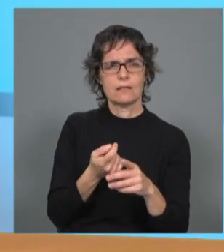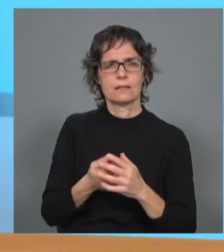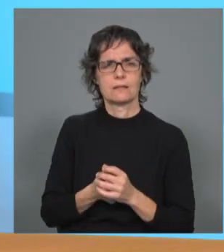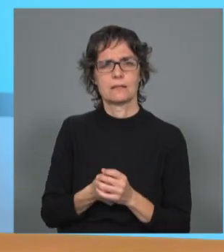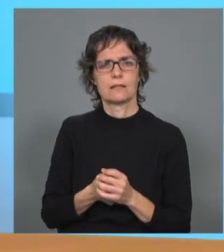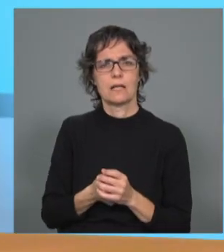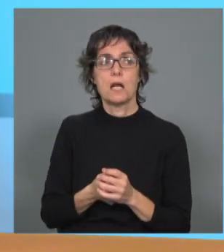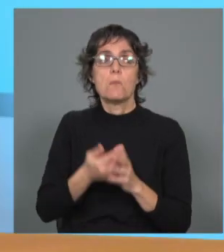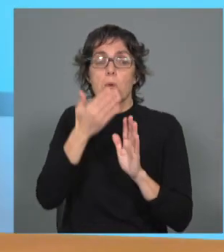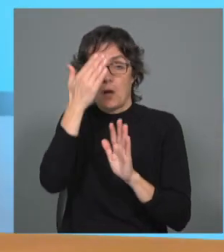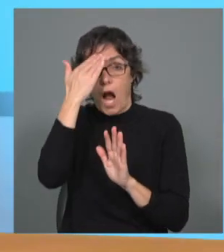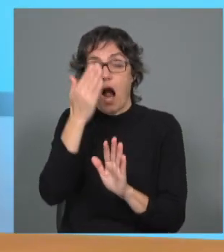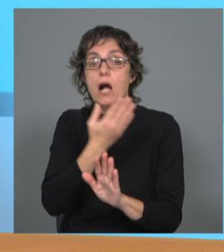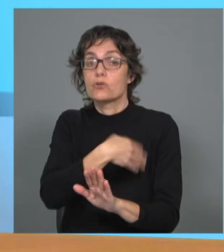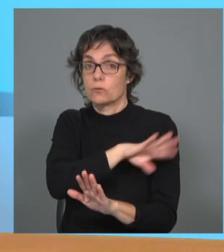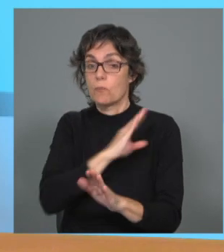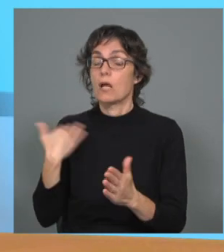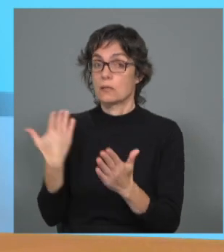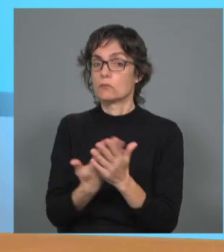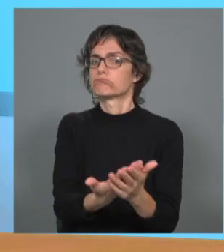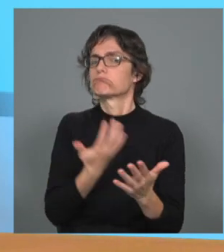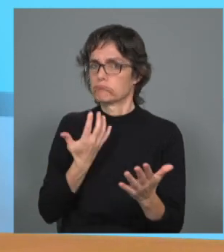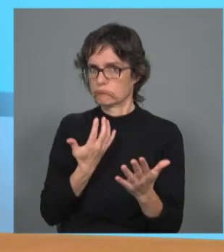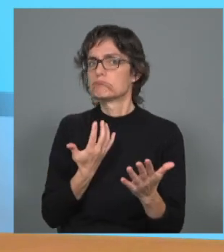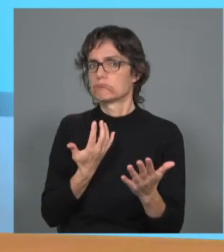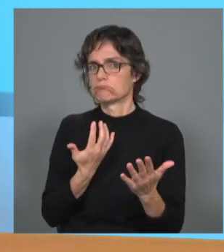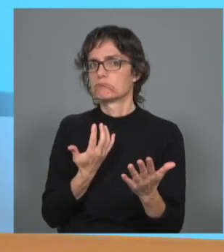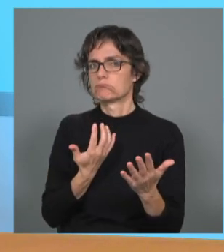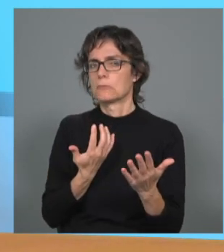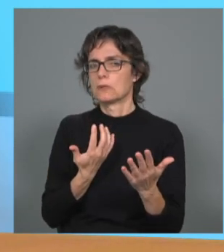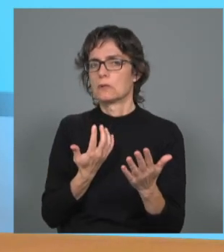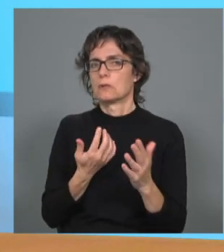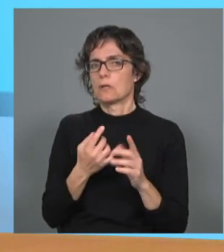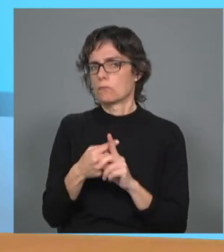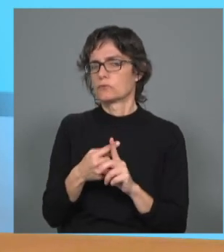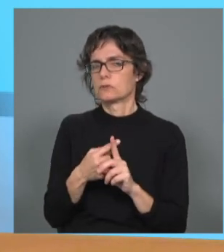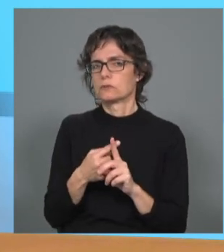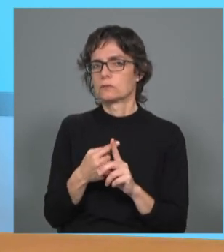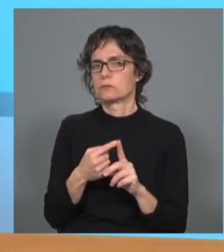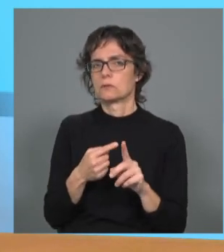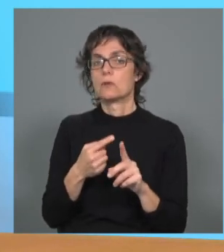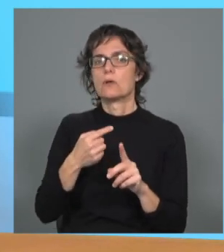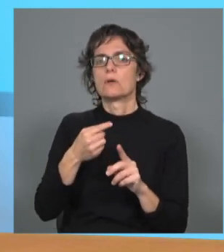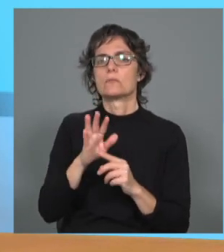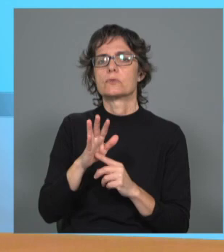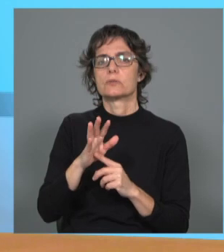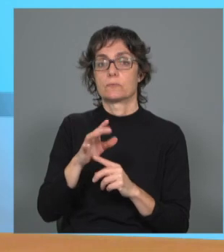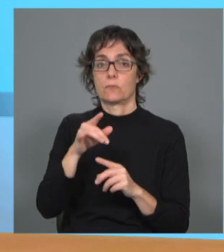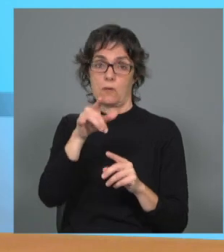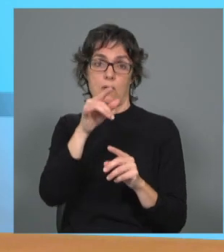que Coimbra tem feito um caminho fantástico. E poderíamos, por exemplo, olhar também a Comissão de Proteção de Menores da Diocese, onde são